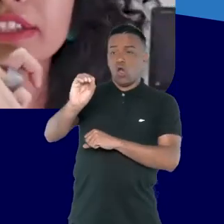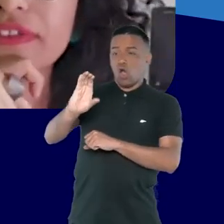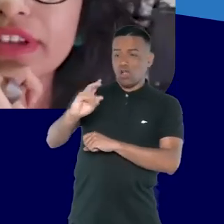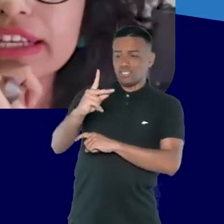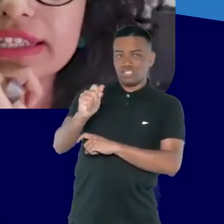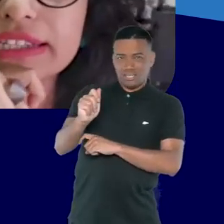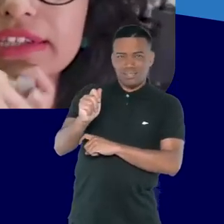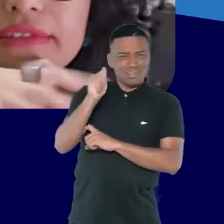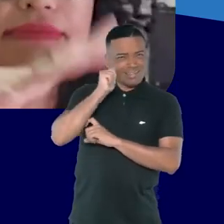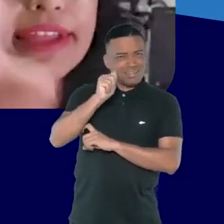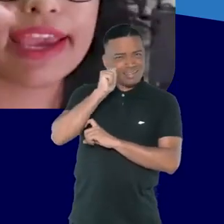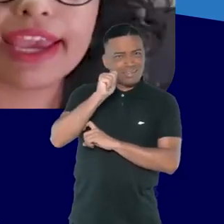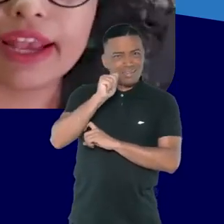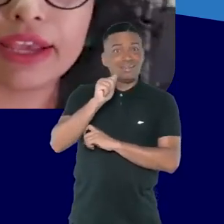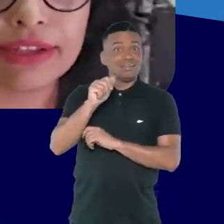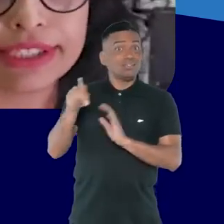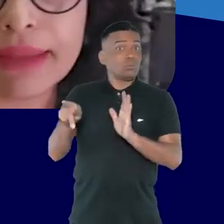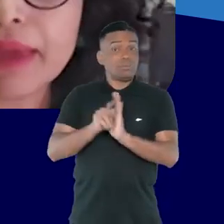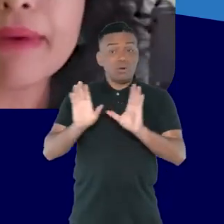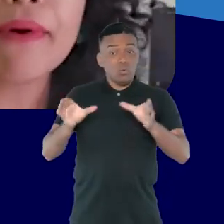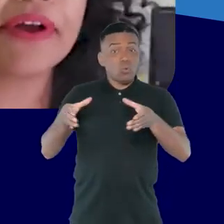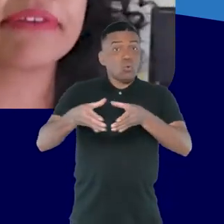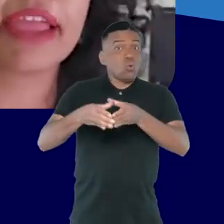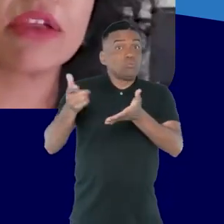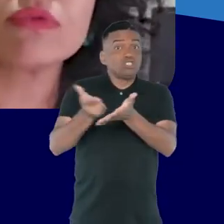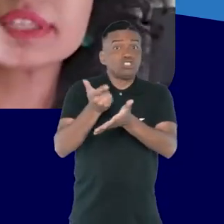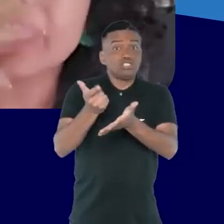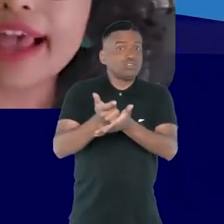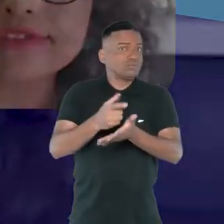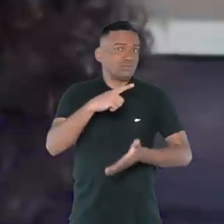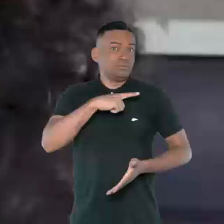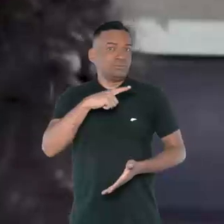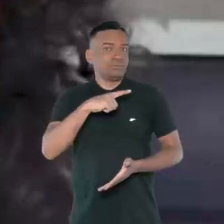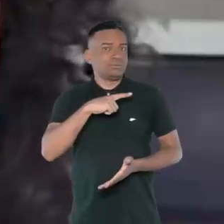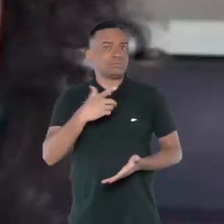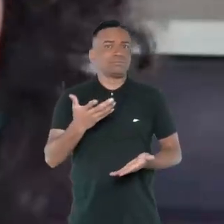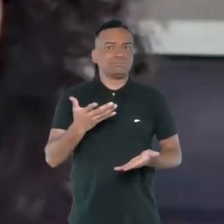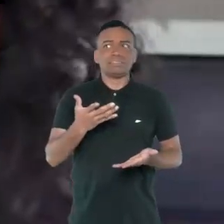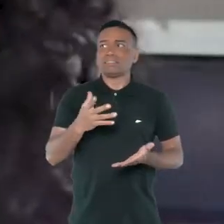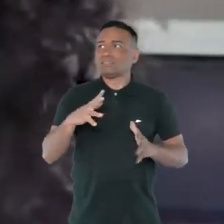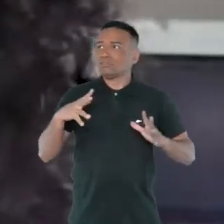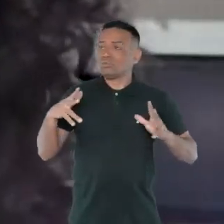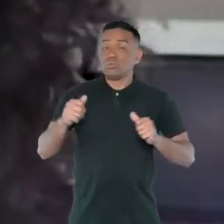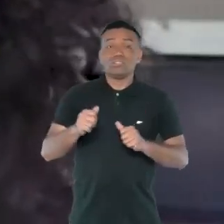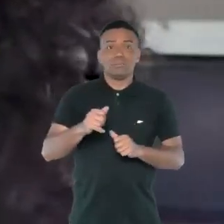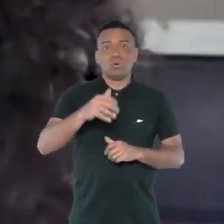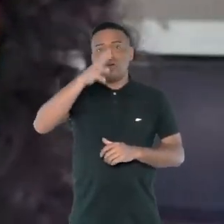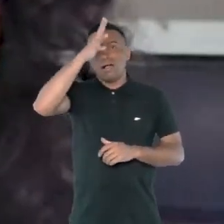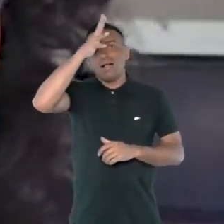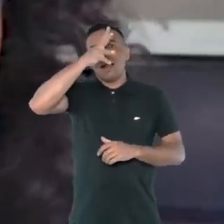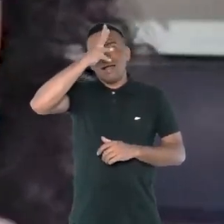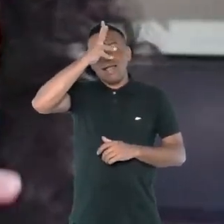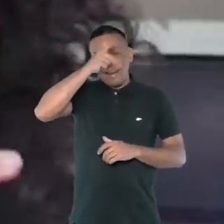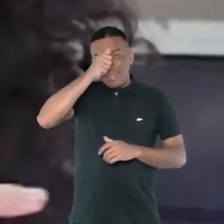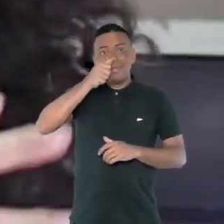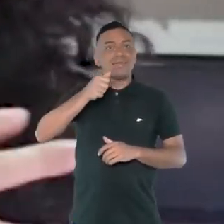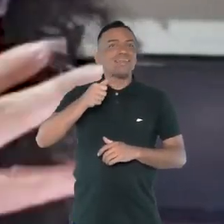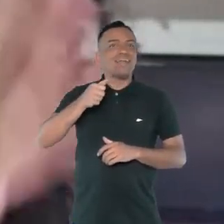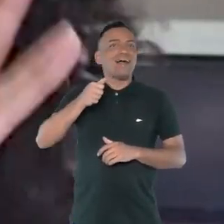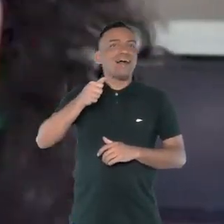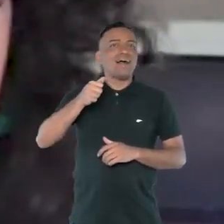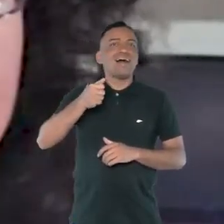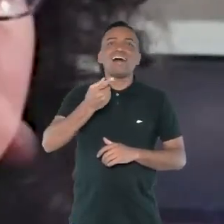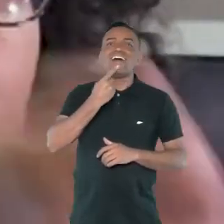Foi uma grande referência, assim, da minha memória eu tenho os clássicos, a primeira coleção de clássicos que eu tenho